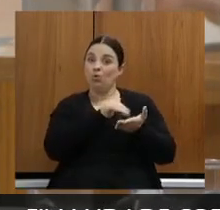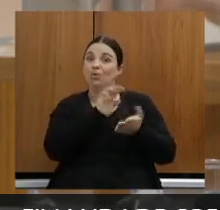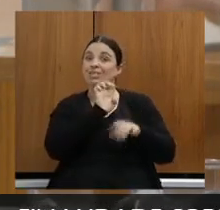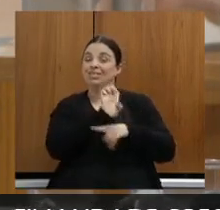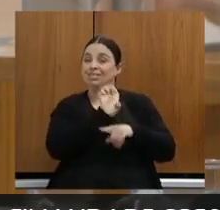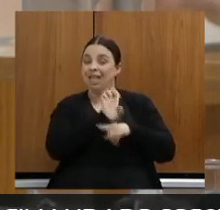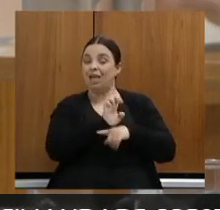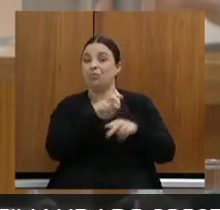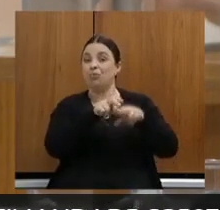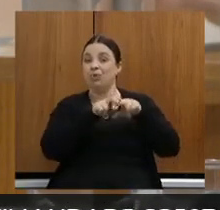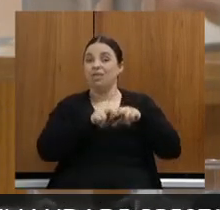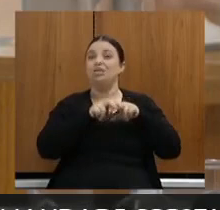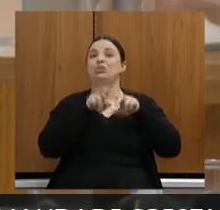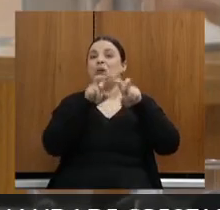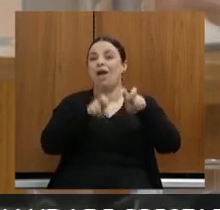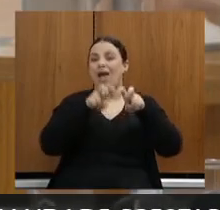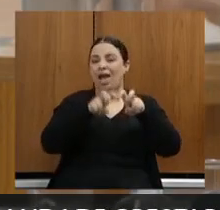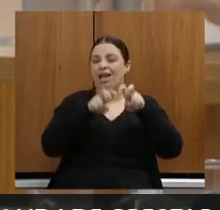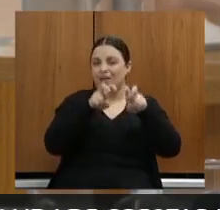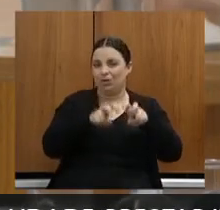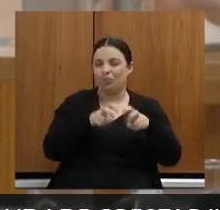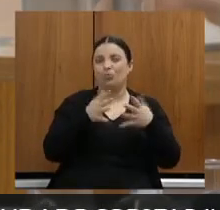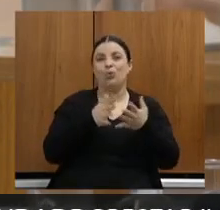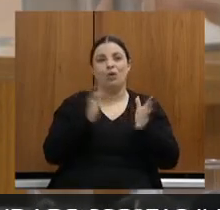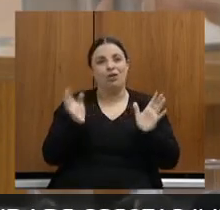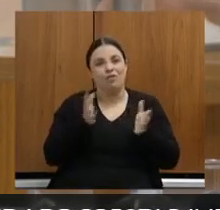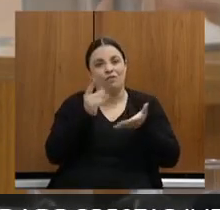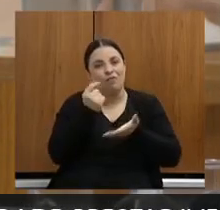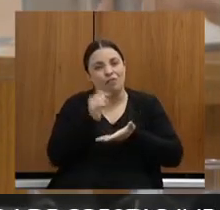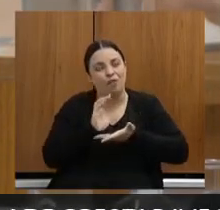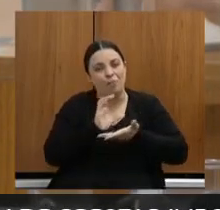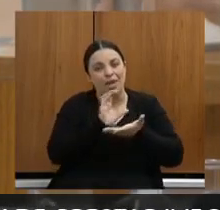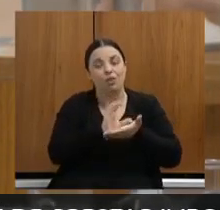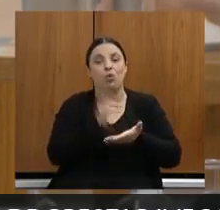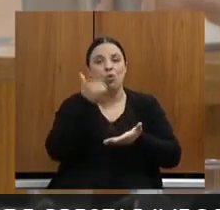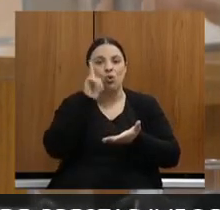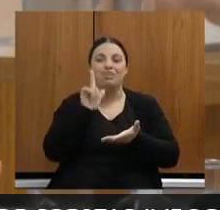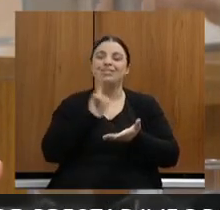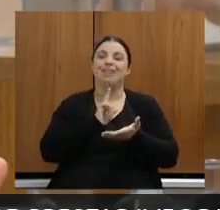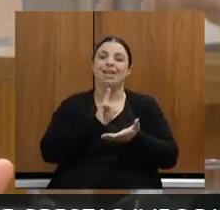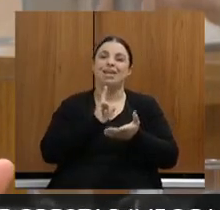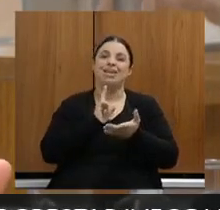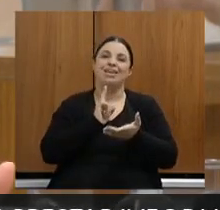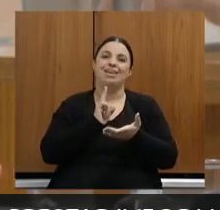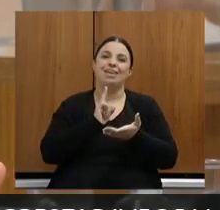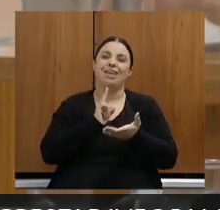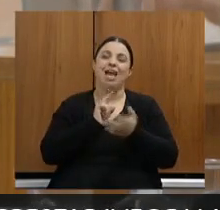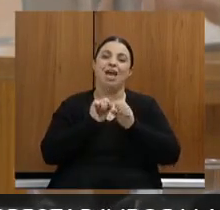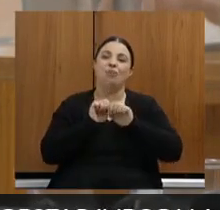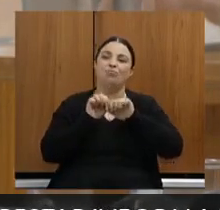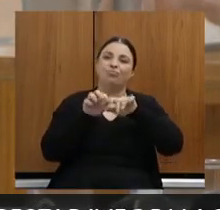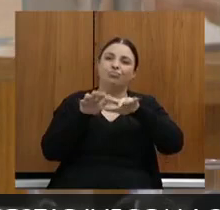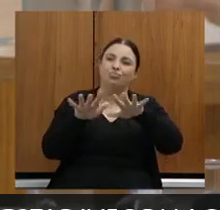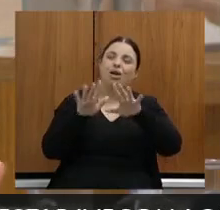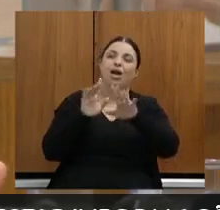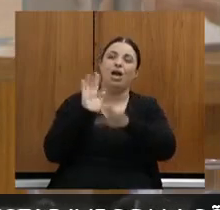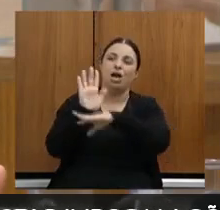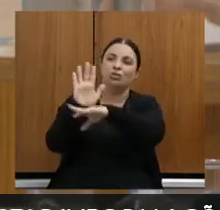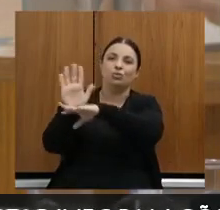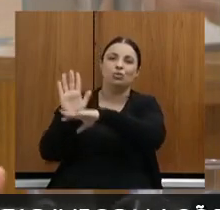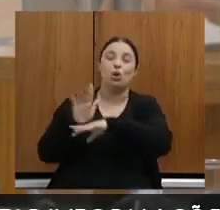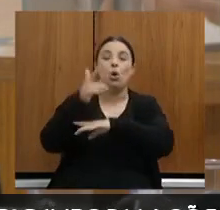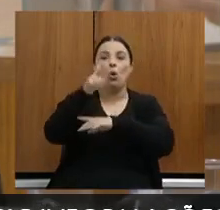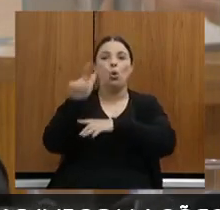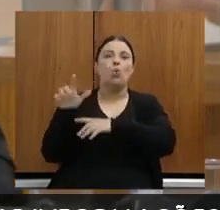fomento por meio da tecnologia chegando nos quatro cantos do estado do Sertão diz que quando a roça não planta a cidade